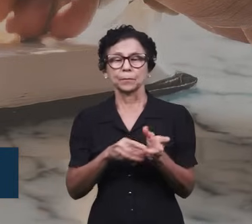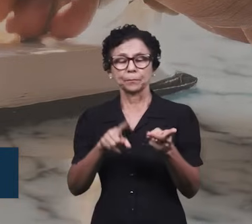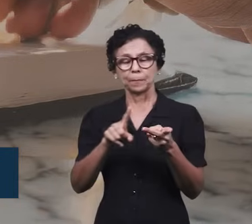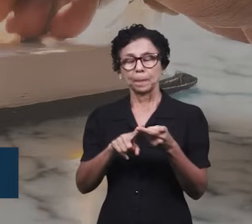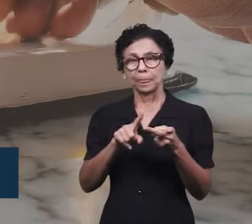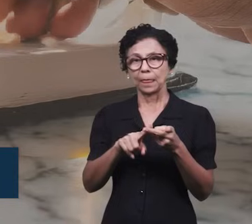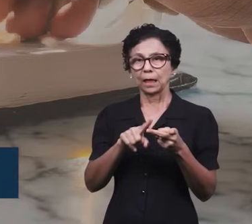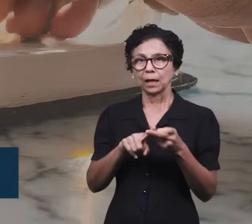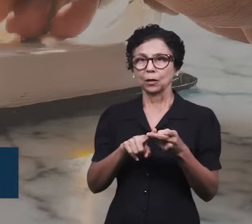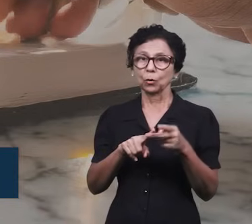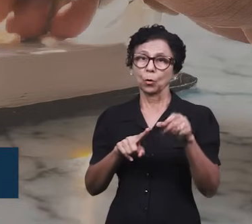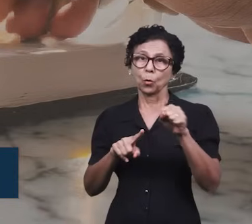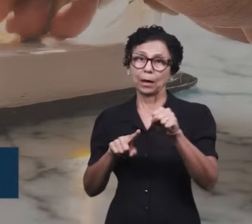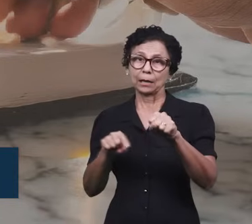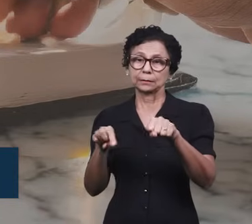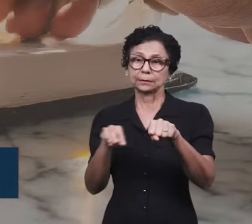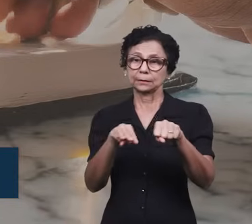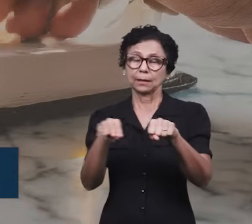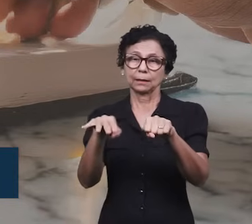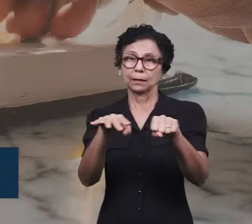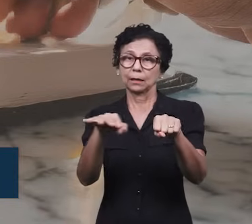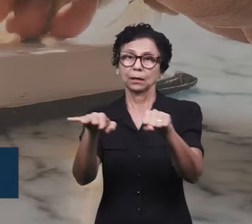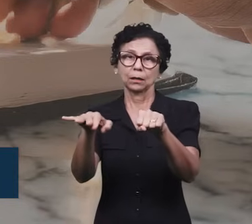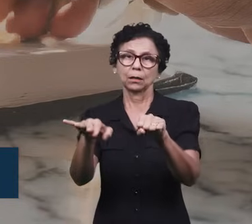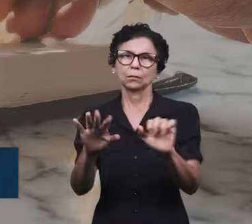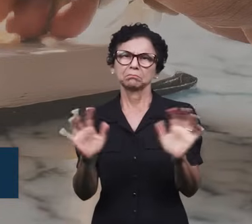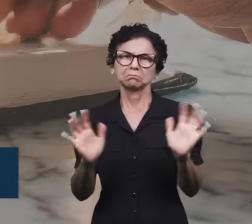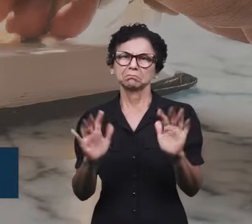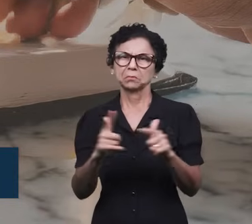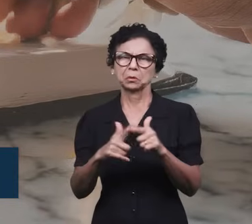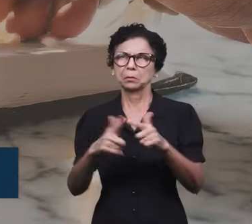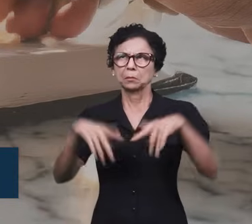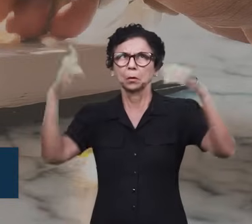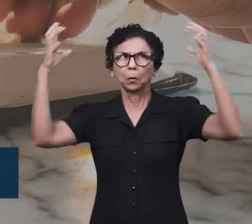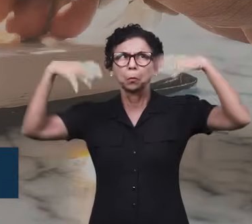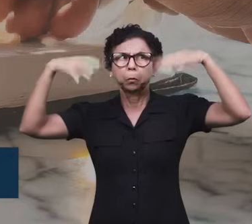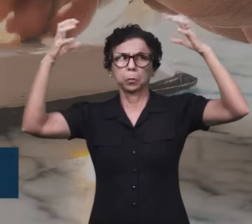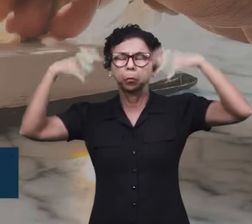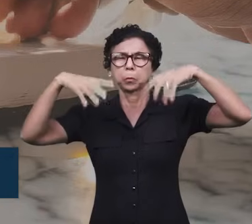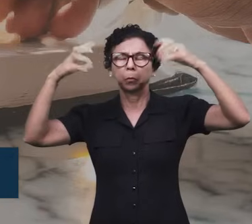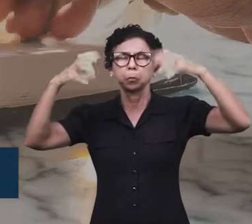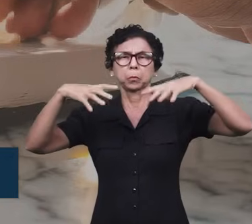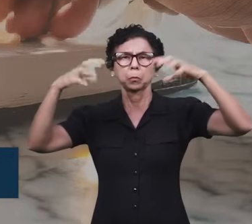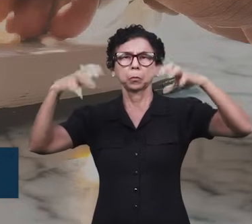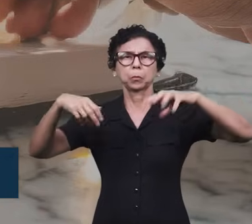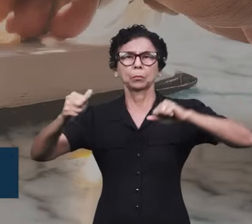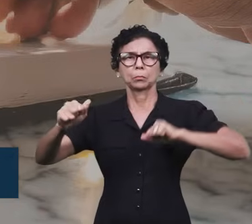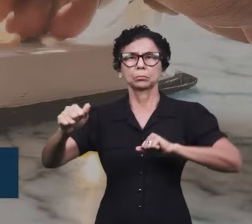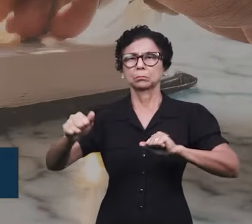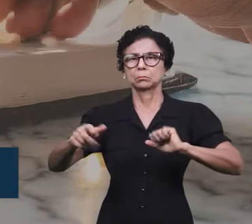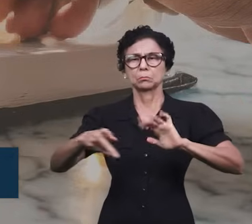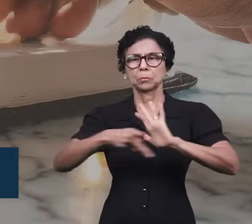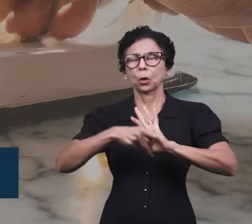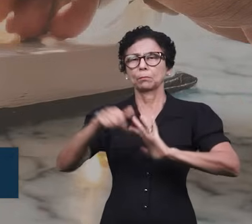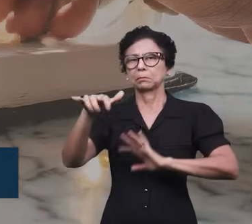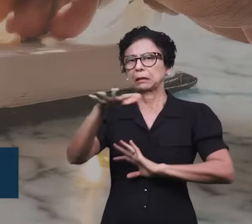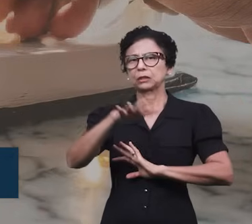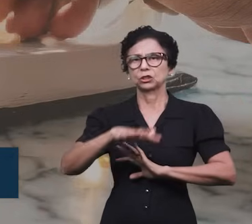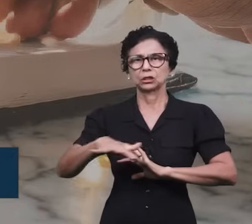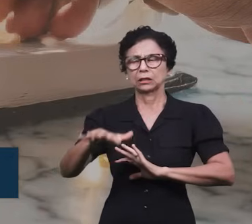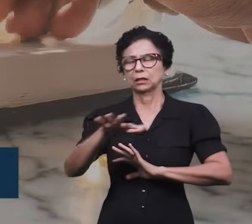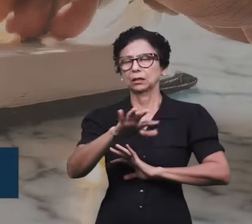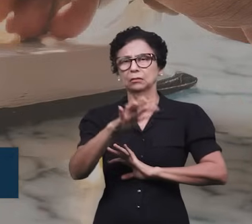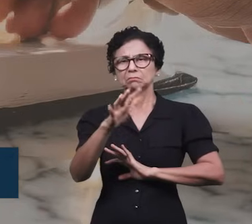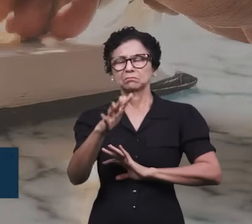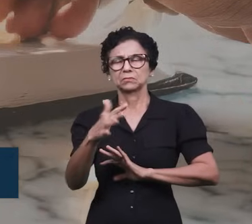de chuvas por causa da navegação ali, barco, essas coisas. Então a missão Sertão, nós não